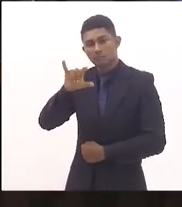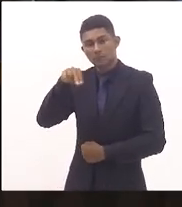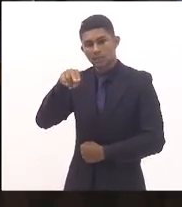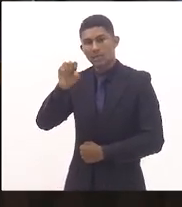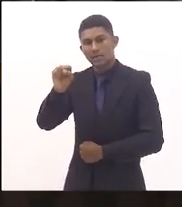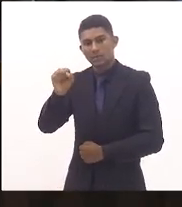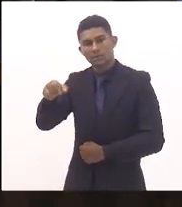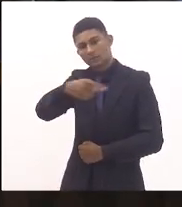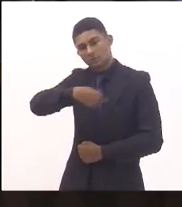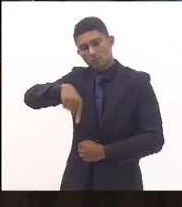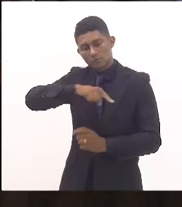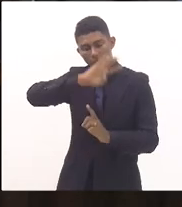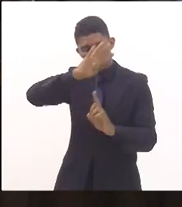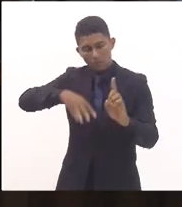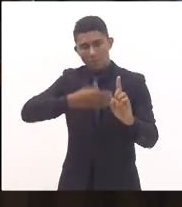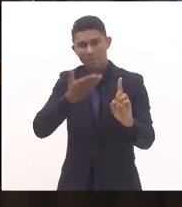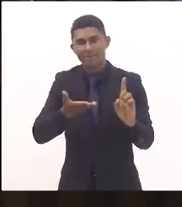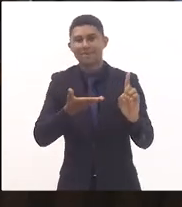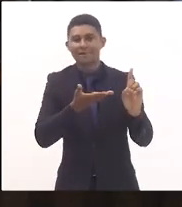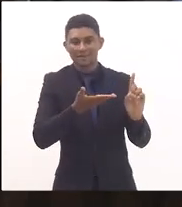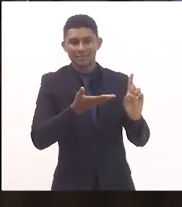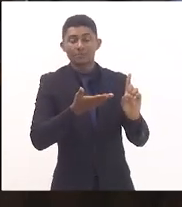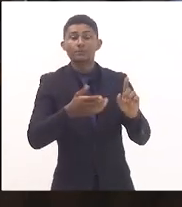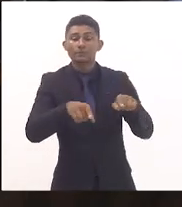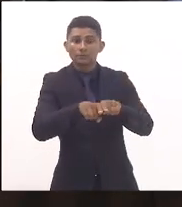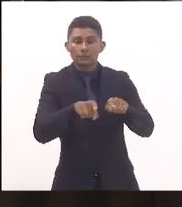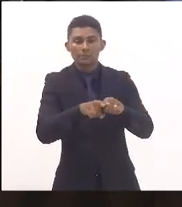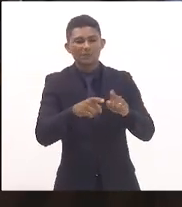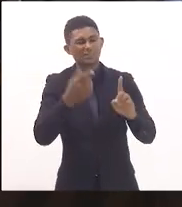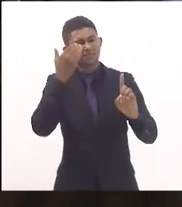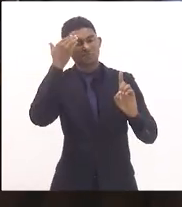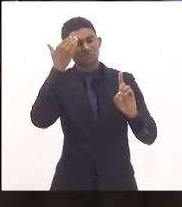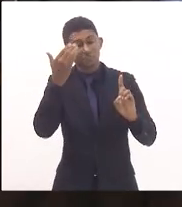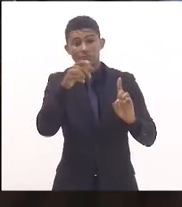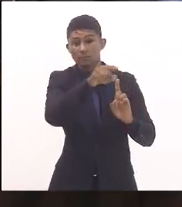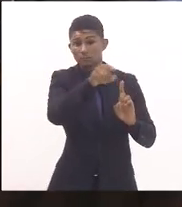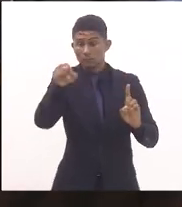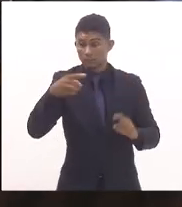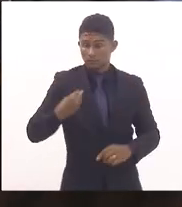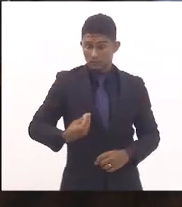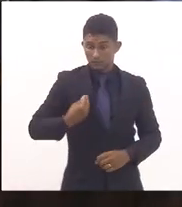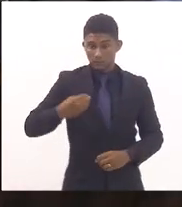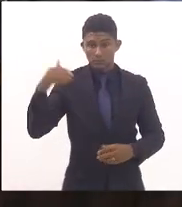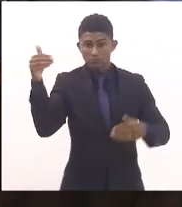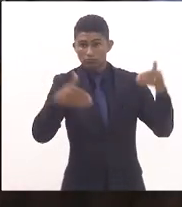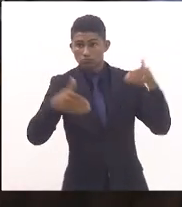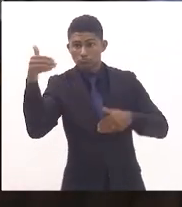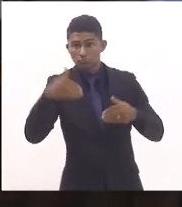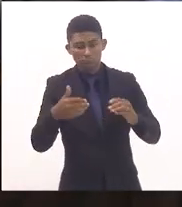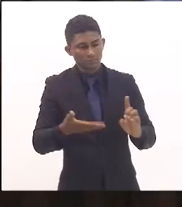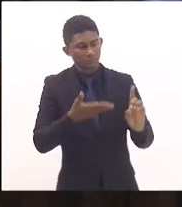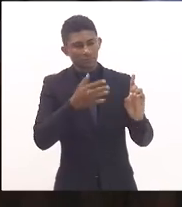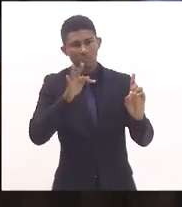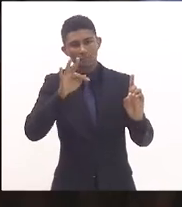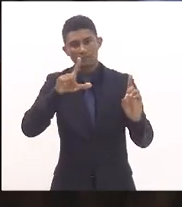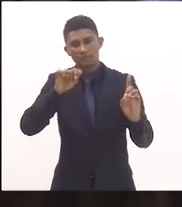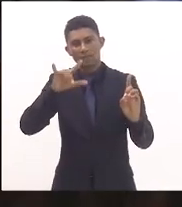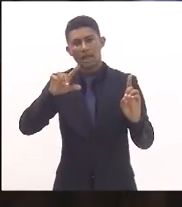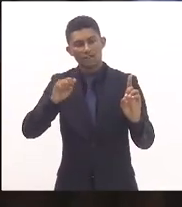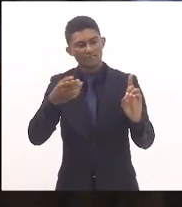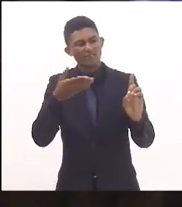a nossa homenagem e a nossa gratidão pela presença Flávia você